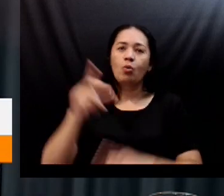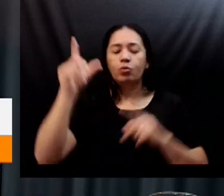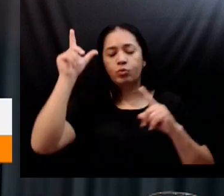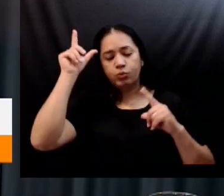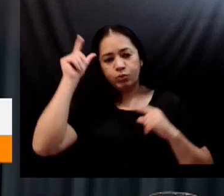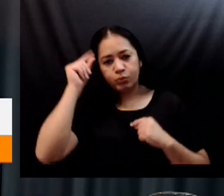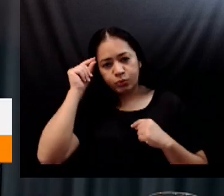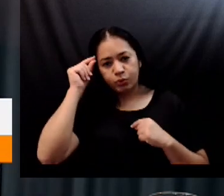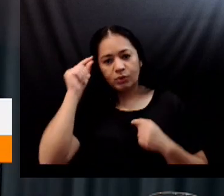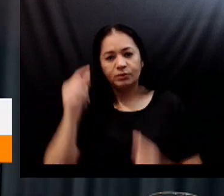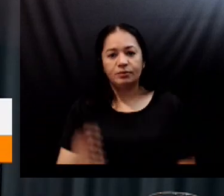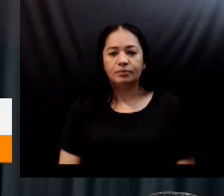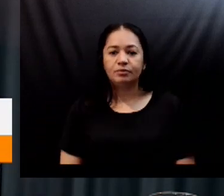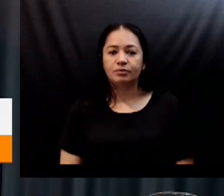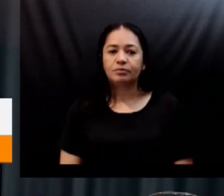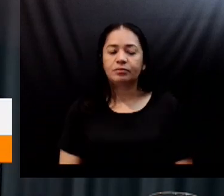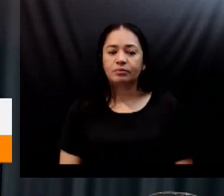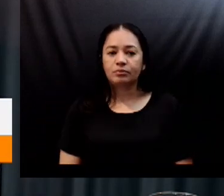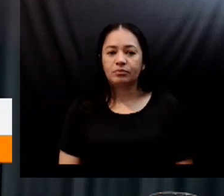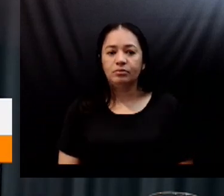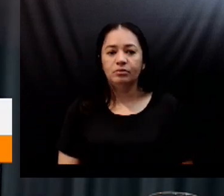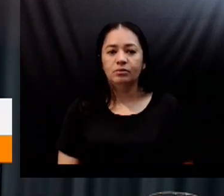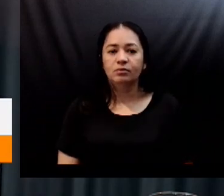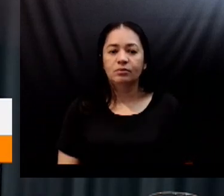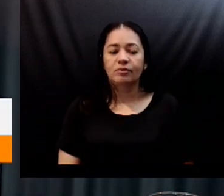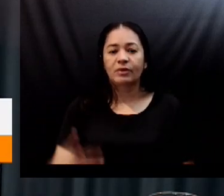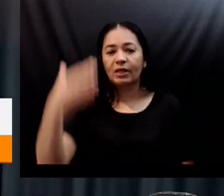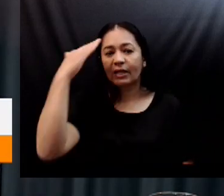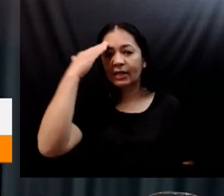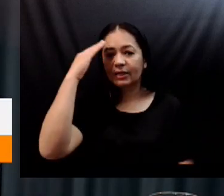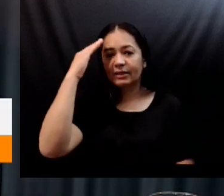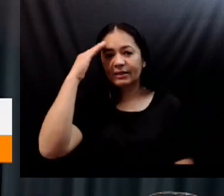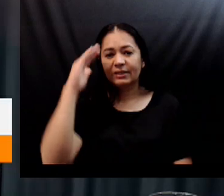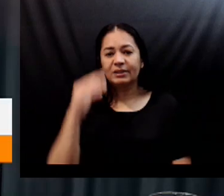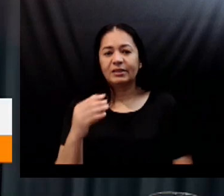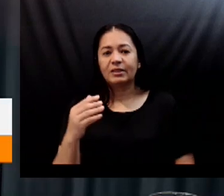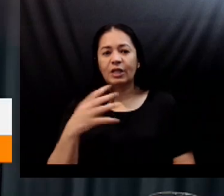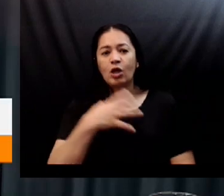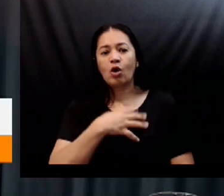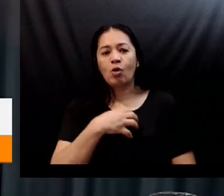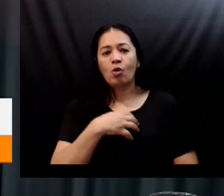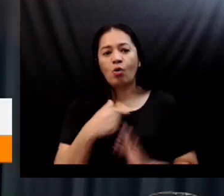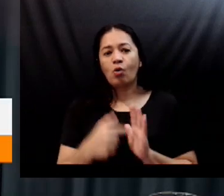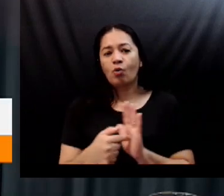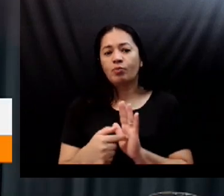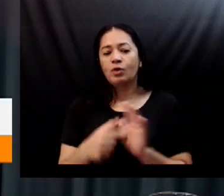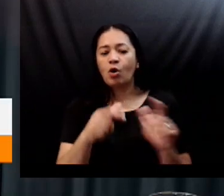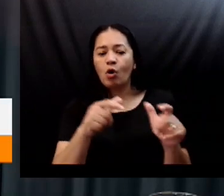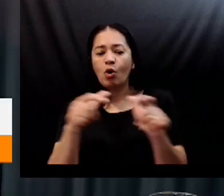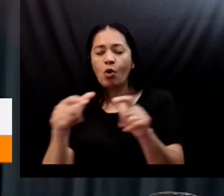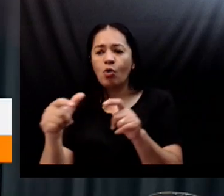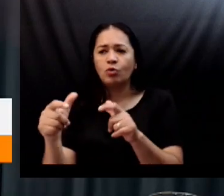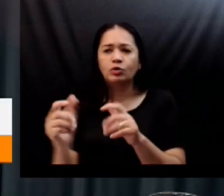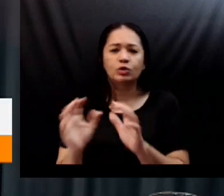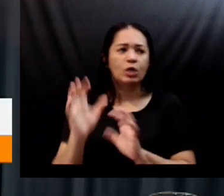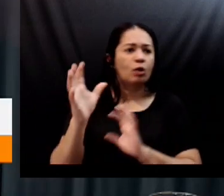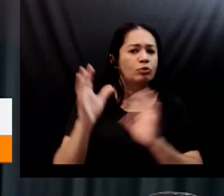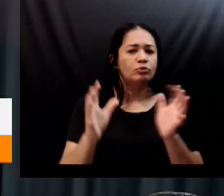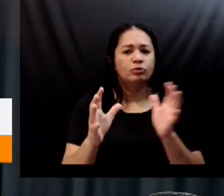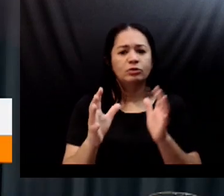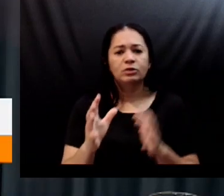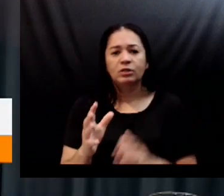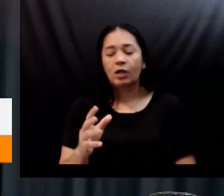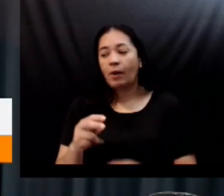nada, e entender a função desse comportamento, de onde que ele está vindo, é de alguma fala de algum